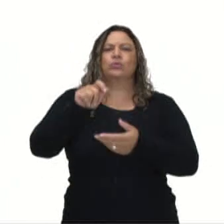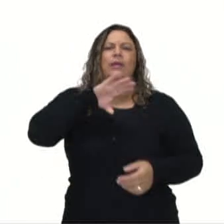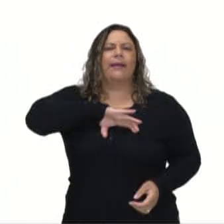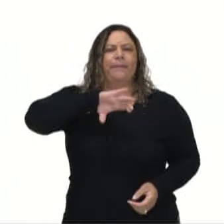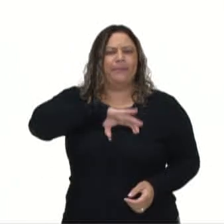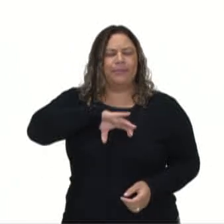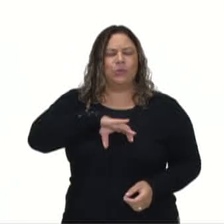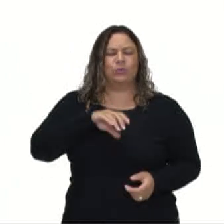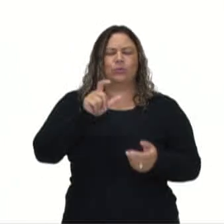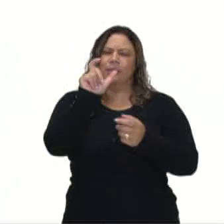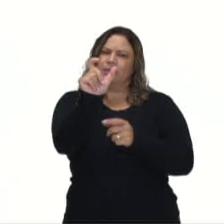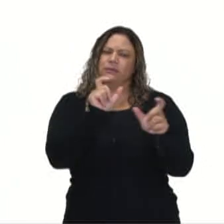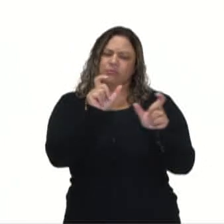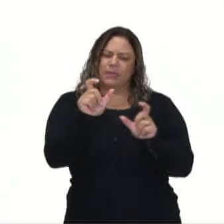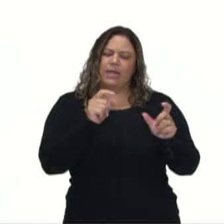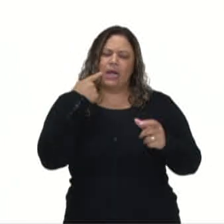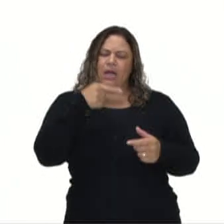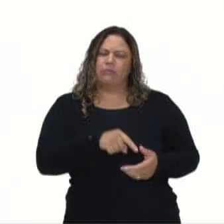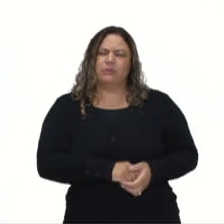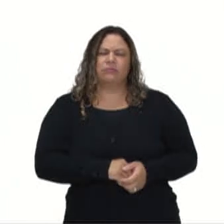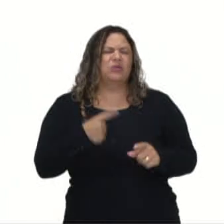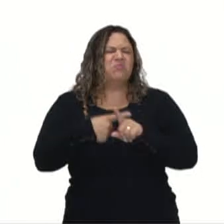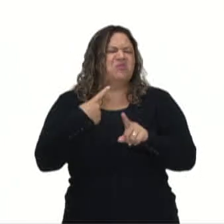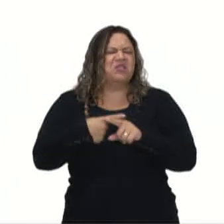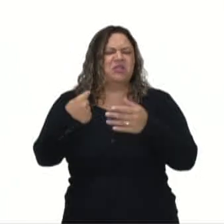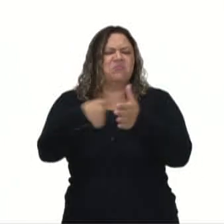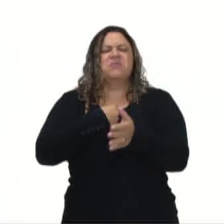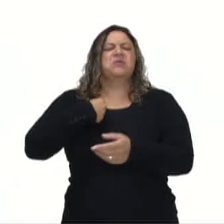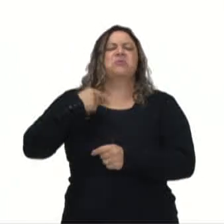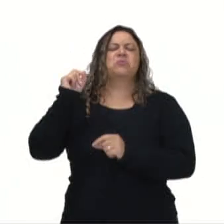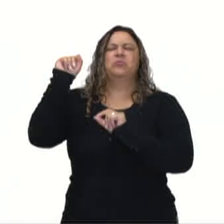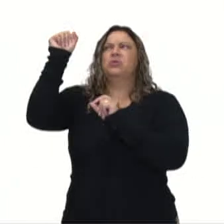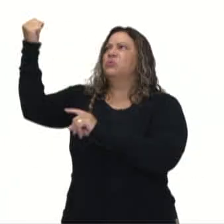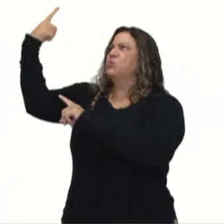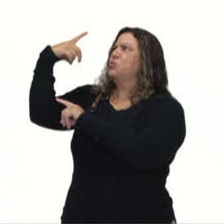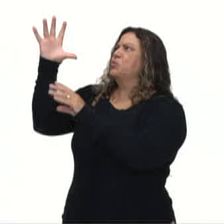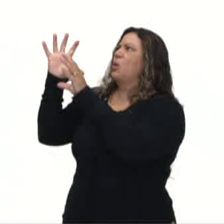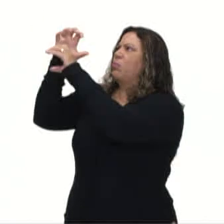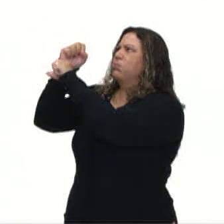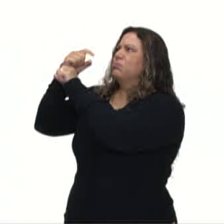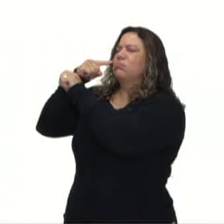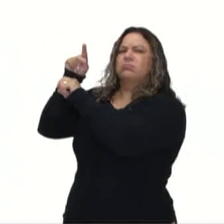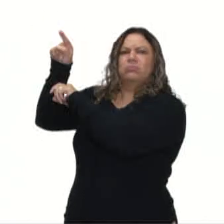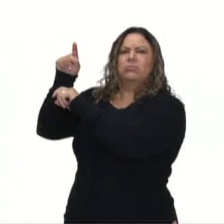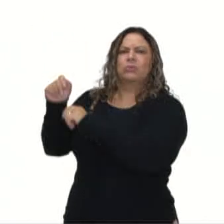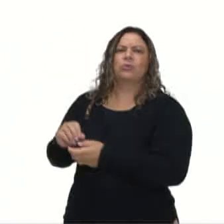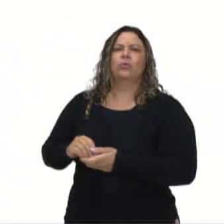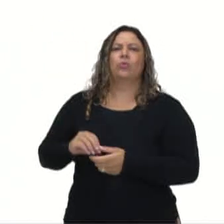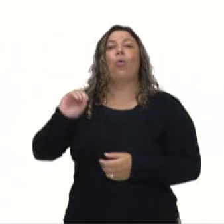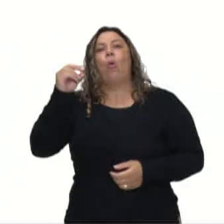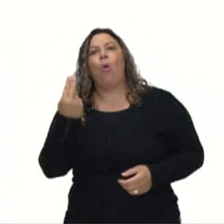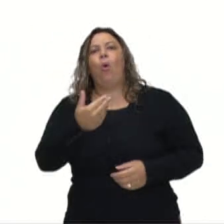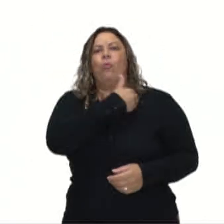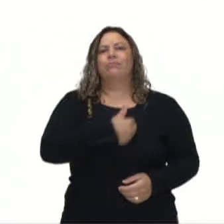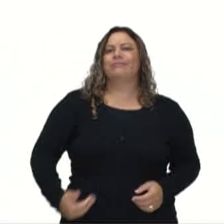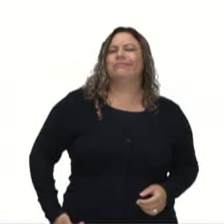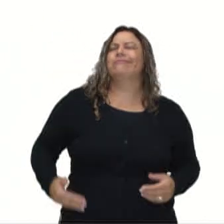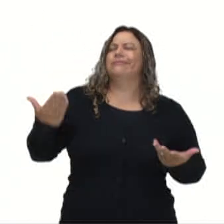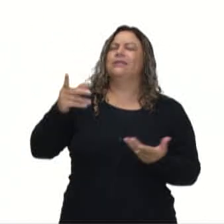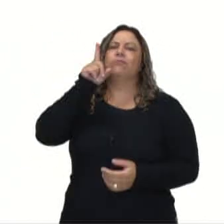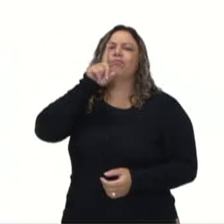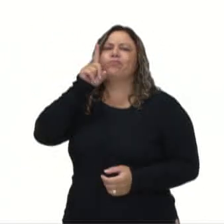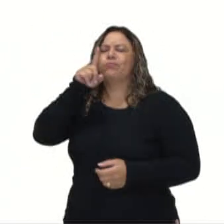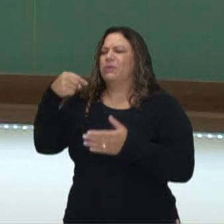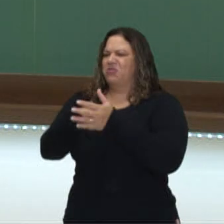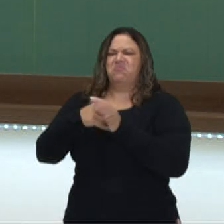por que não me perguntam o que penso também do último eclipse do Sol ou da candidatura do general Taft à presidência dos